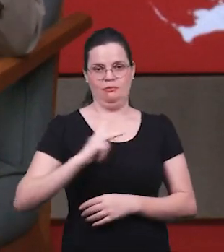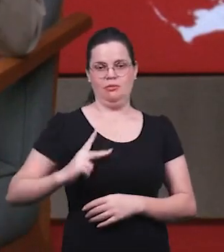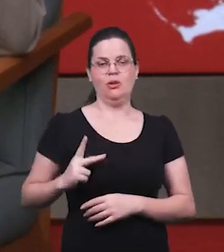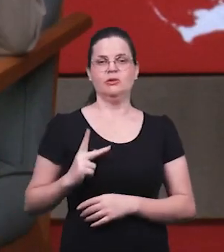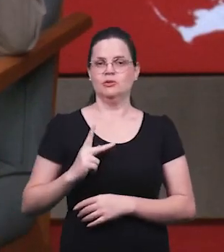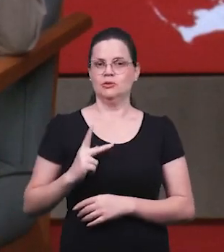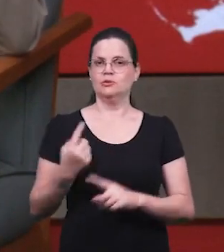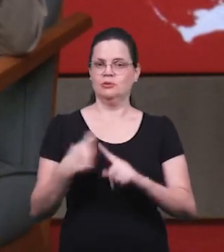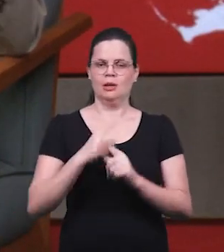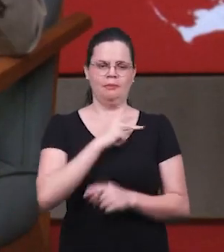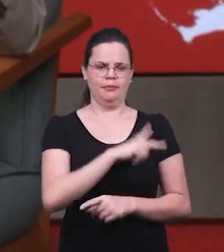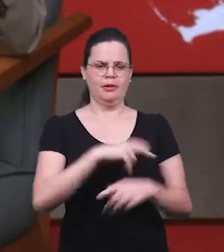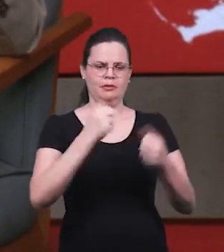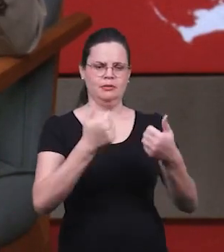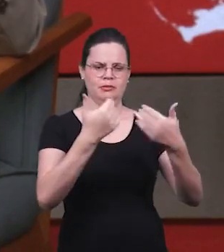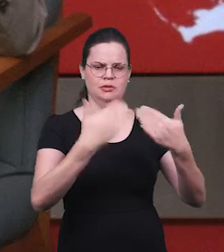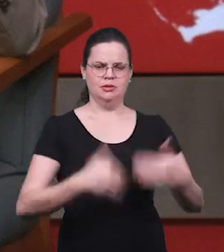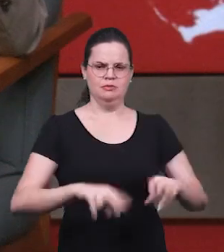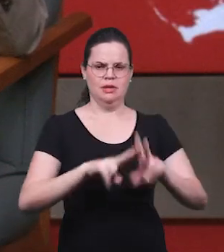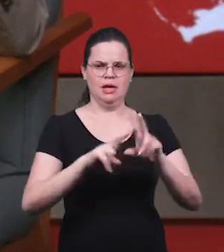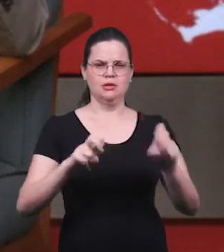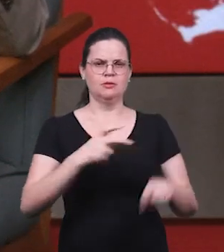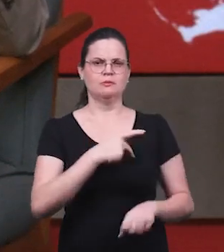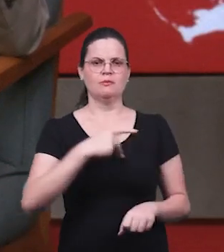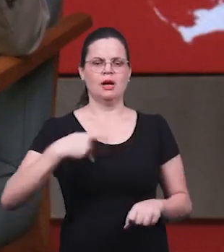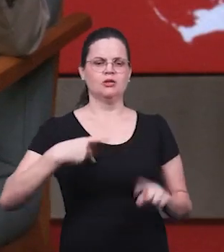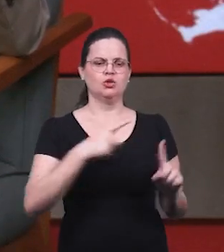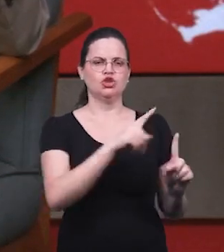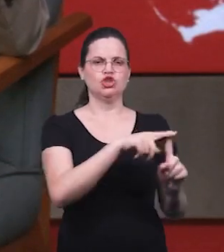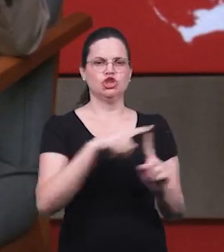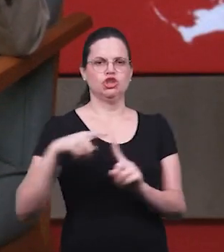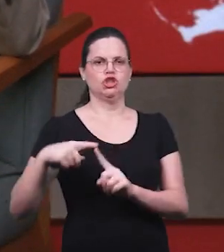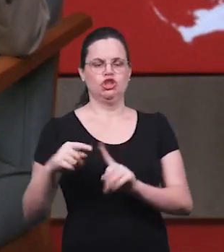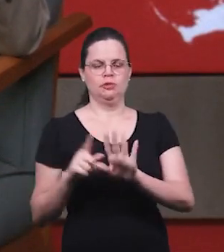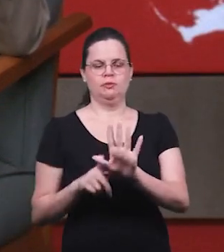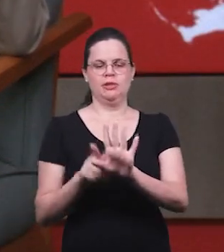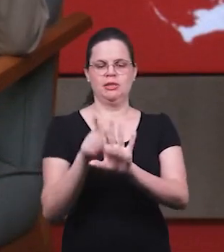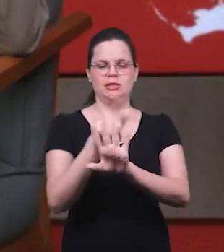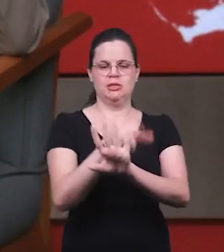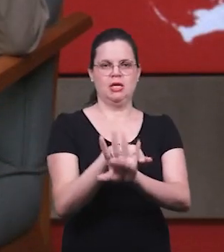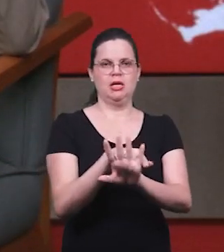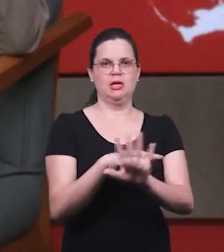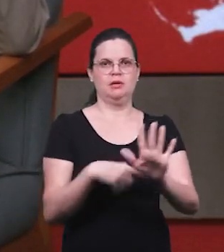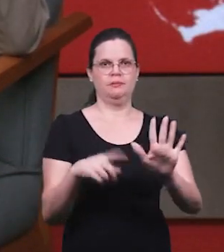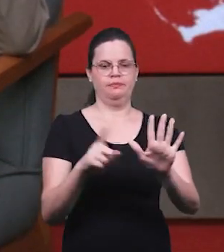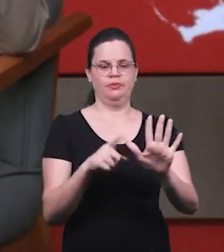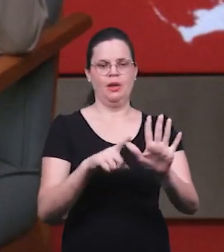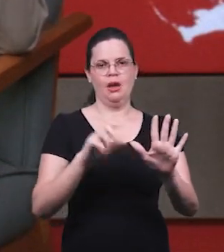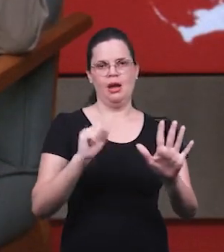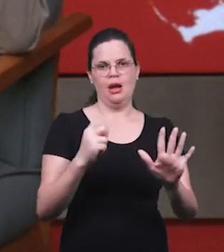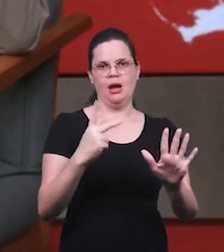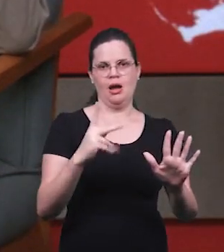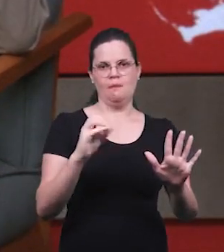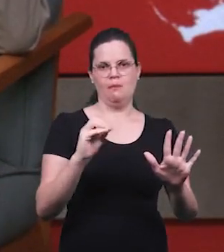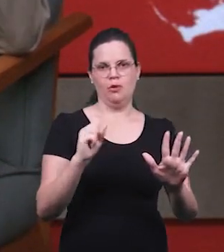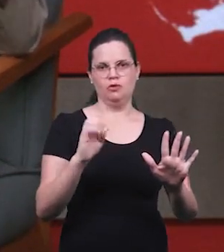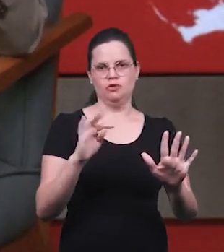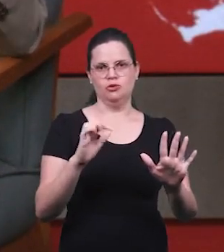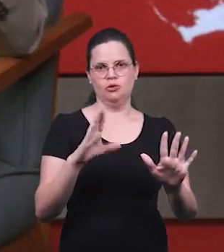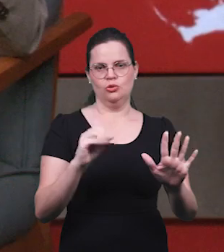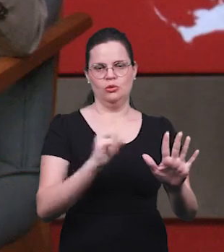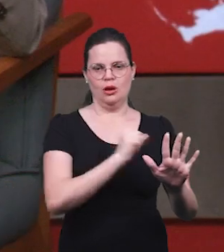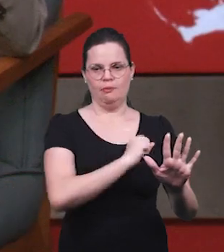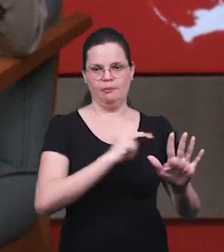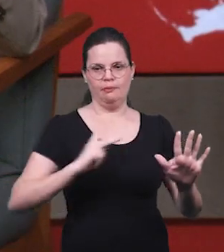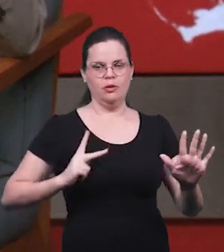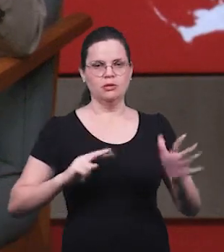carta aos Efésios, fala sobre os ministérios, né? Colocando 5 ministérios, o primeiro de apóstolo. O apóstolo é